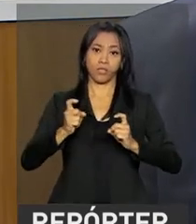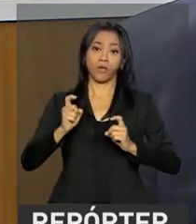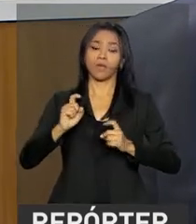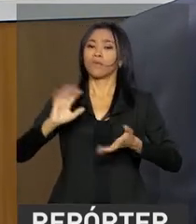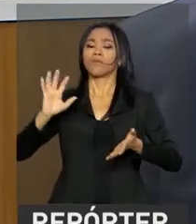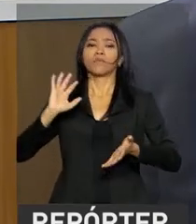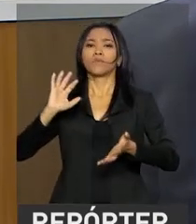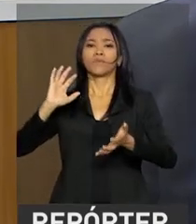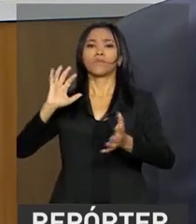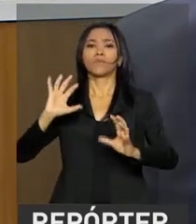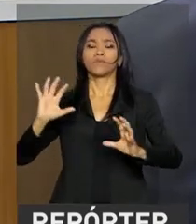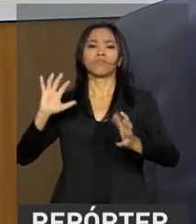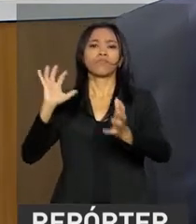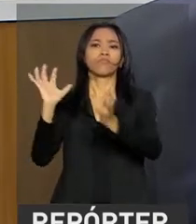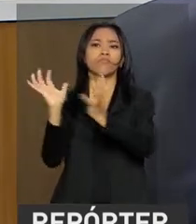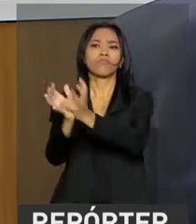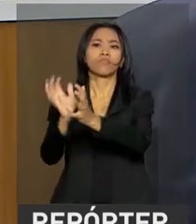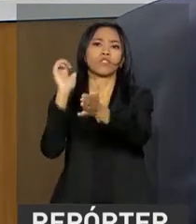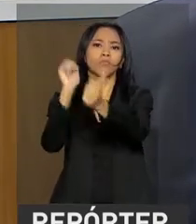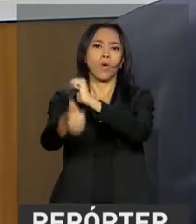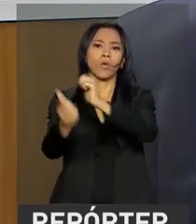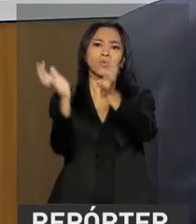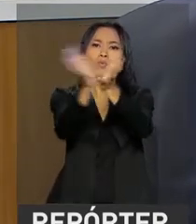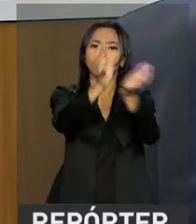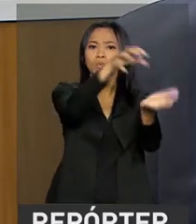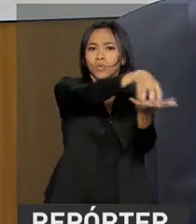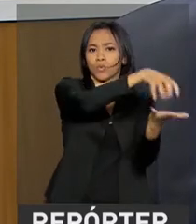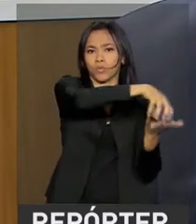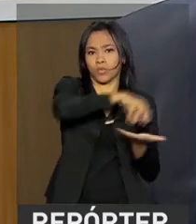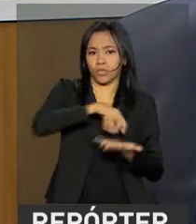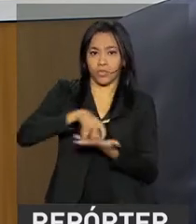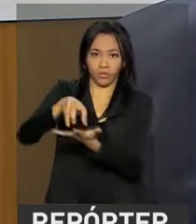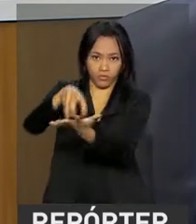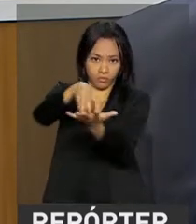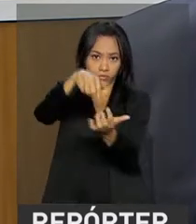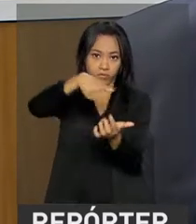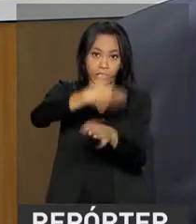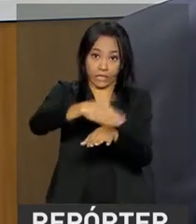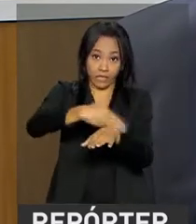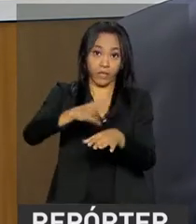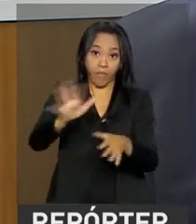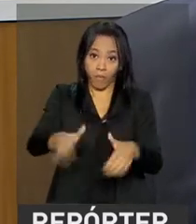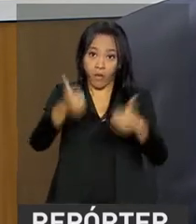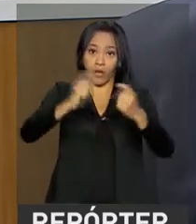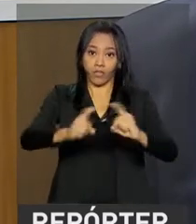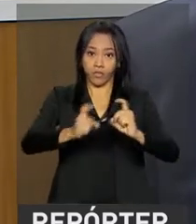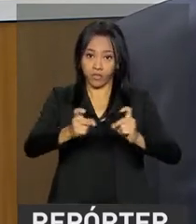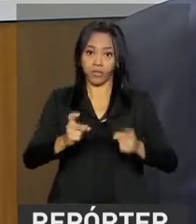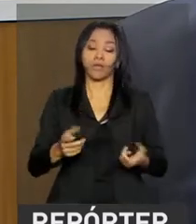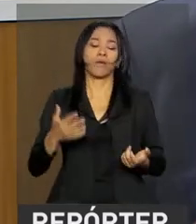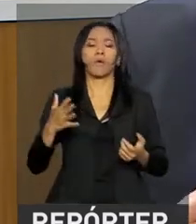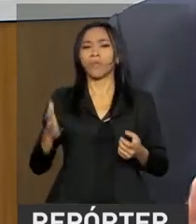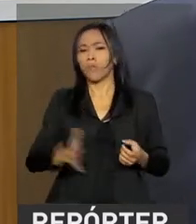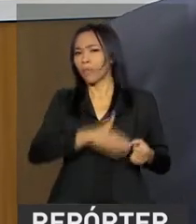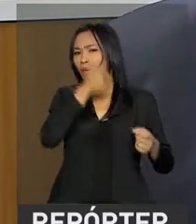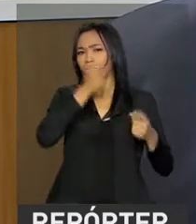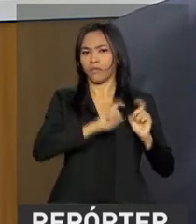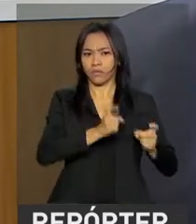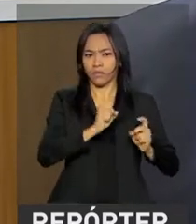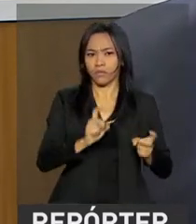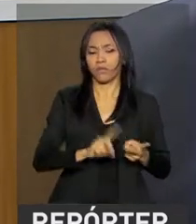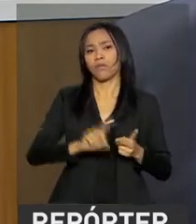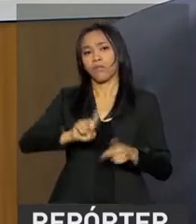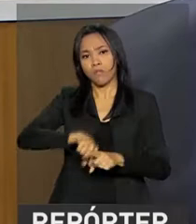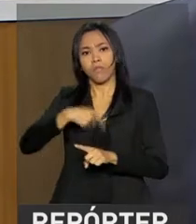a melhora da google lança das entidades esportivas então isso tudo somado uma melhor governança com mais